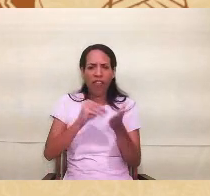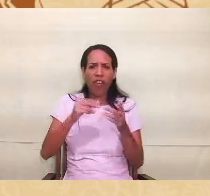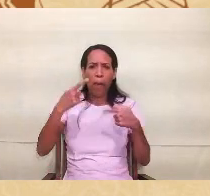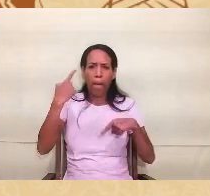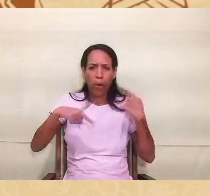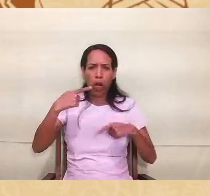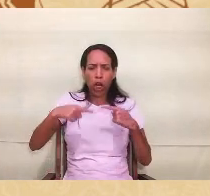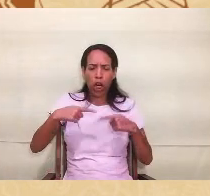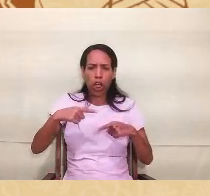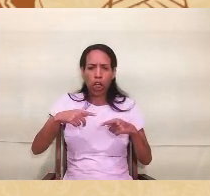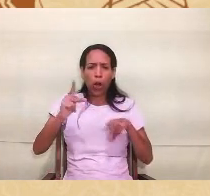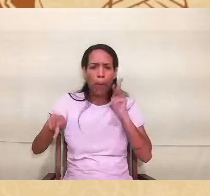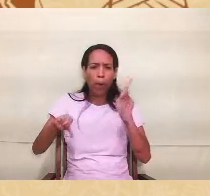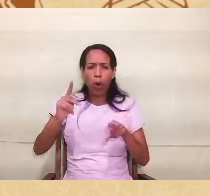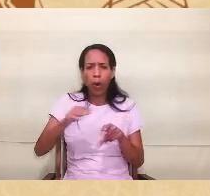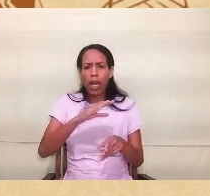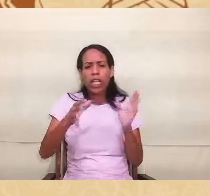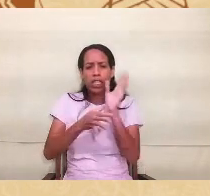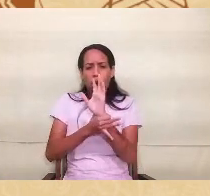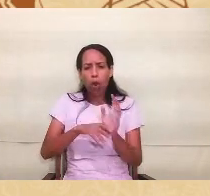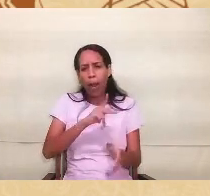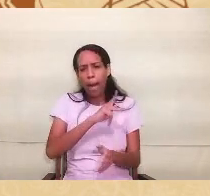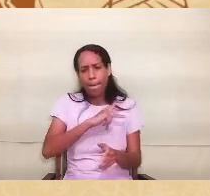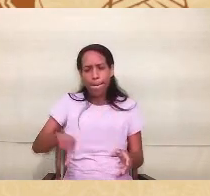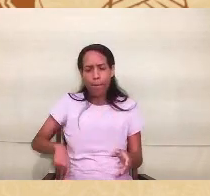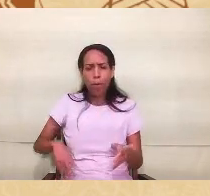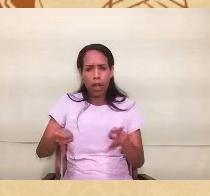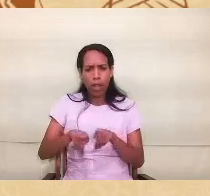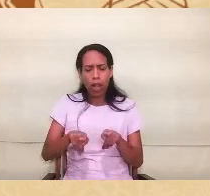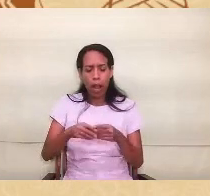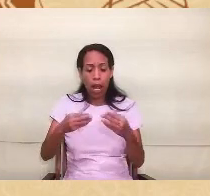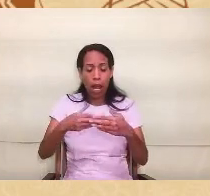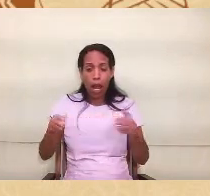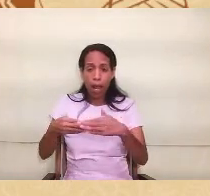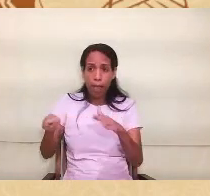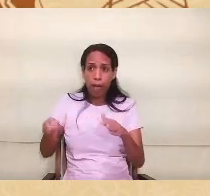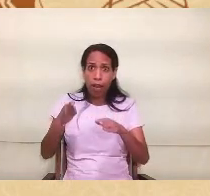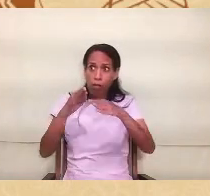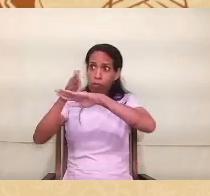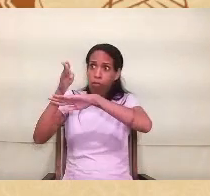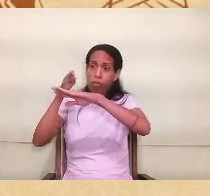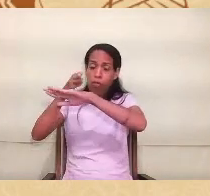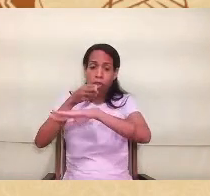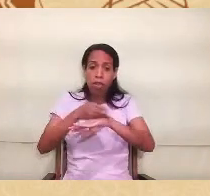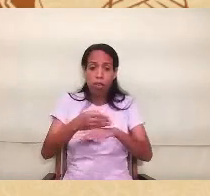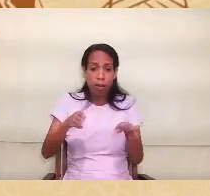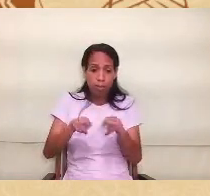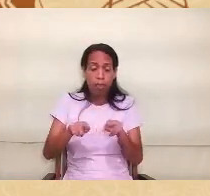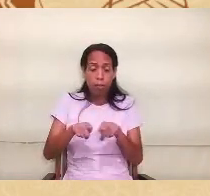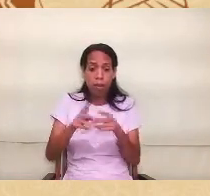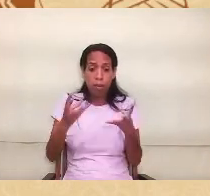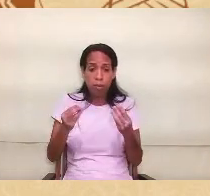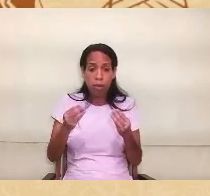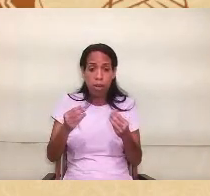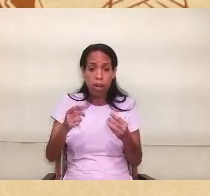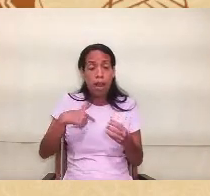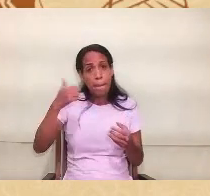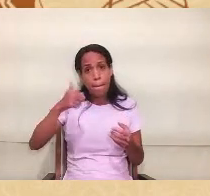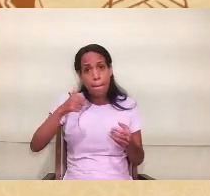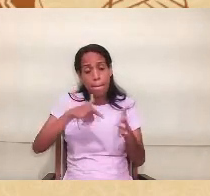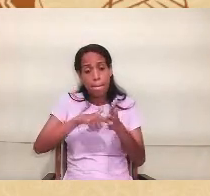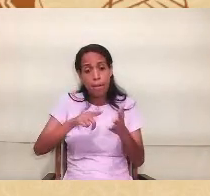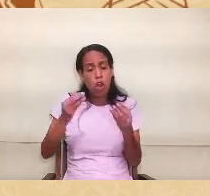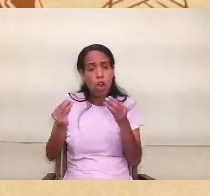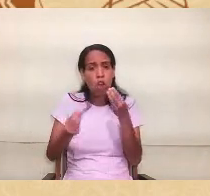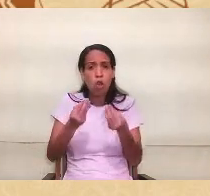de segurança pública, né? Que abriu espaço para as milícias avançarem bastante. A gente não teve isso. Aí a minha primeira pergunta seria assim: como é que você